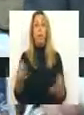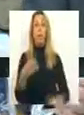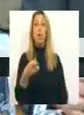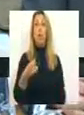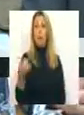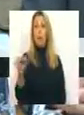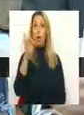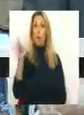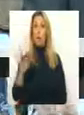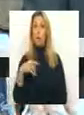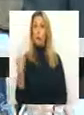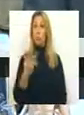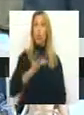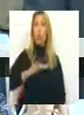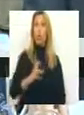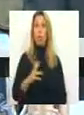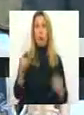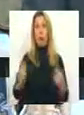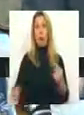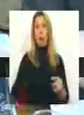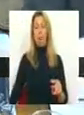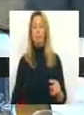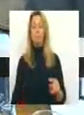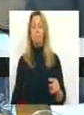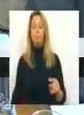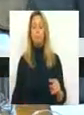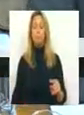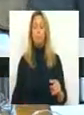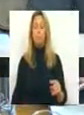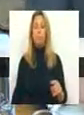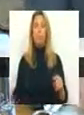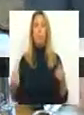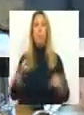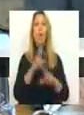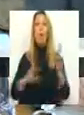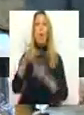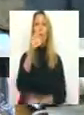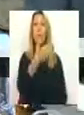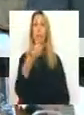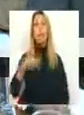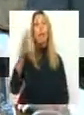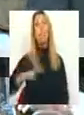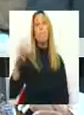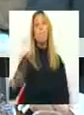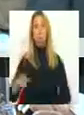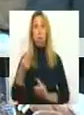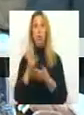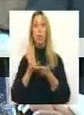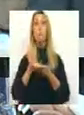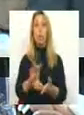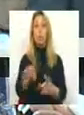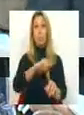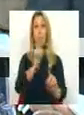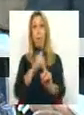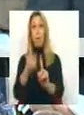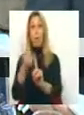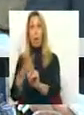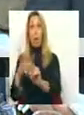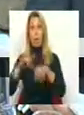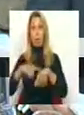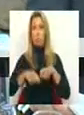nossos doutorados. Houve, de facto, naquela altura, um aumento de 77 milhões no financiamento anual num período de 5 anos. Eu pergunto se está tudo